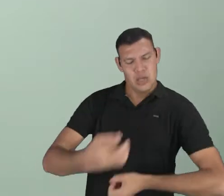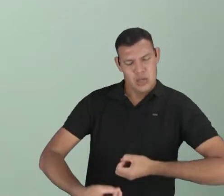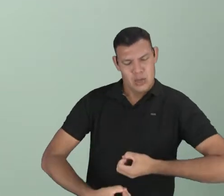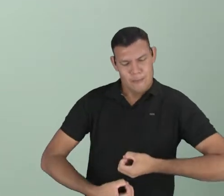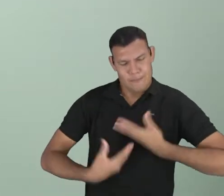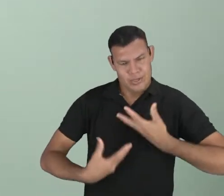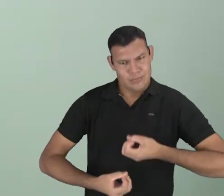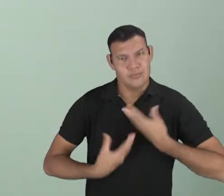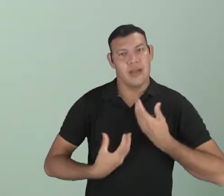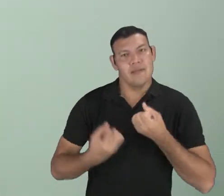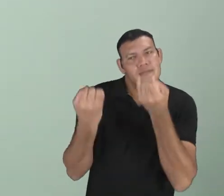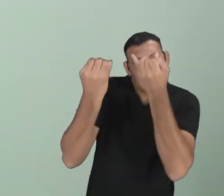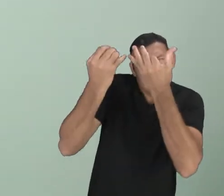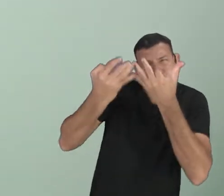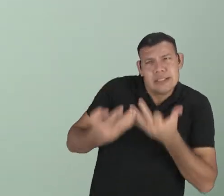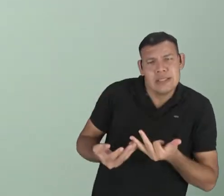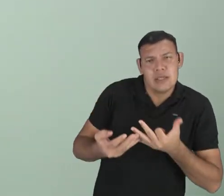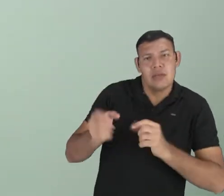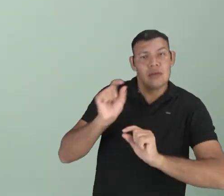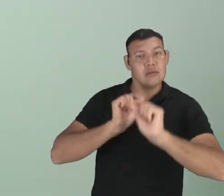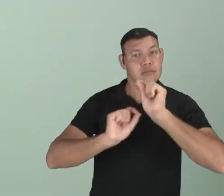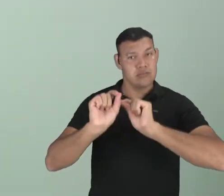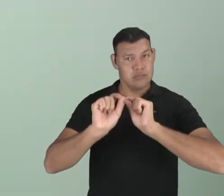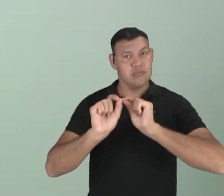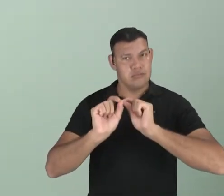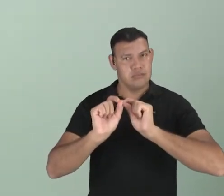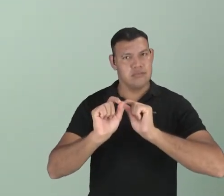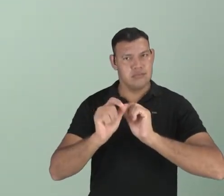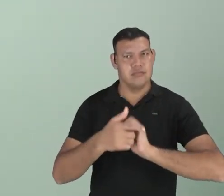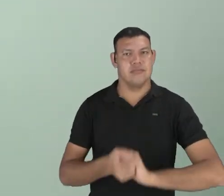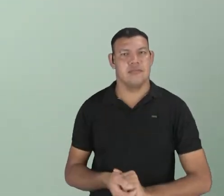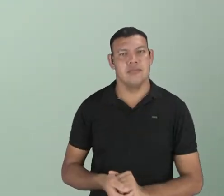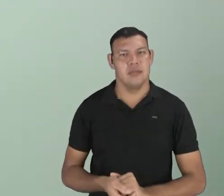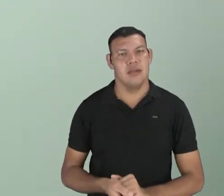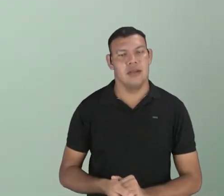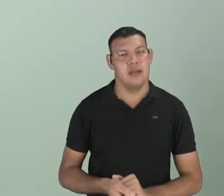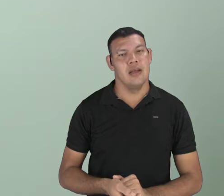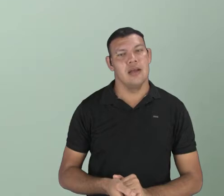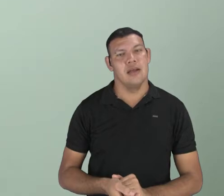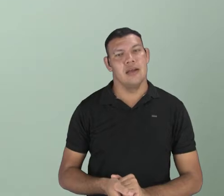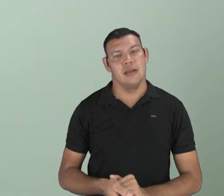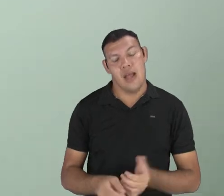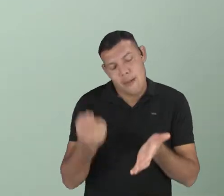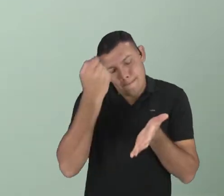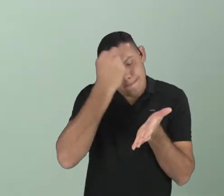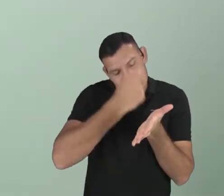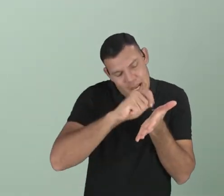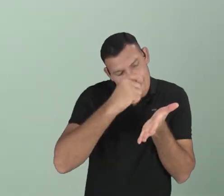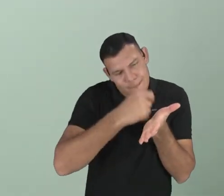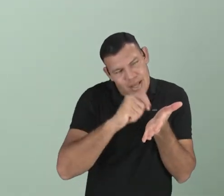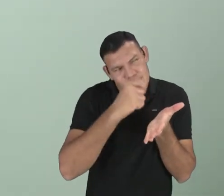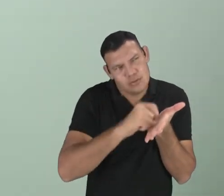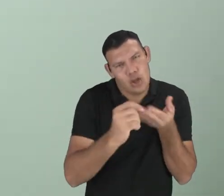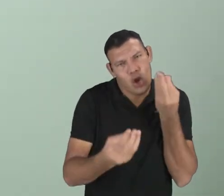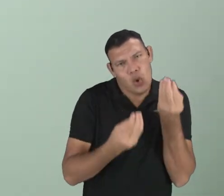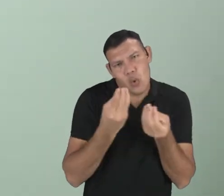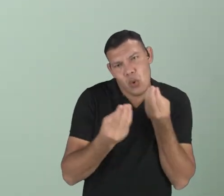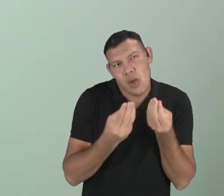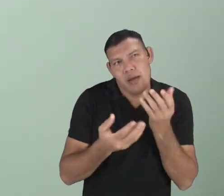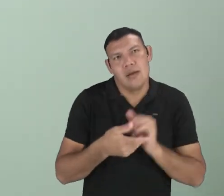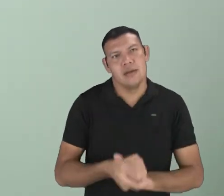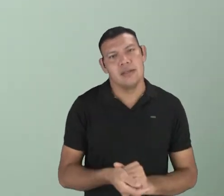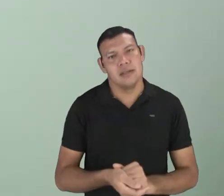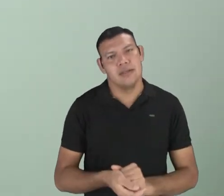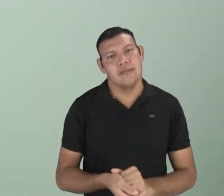um poema lá, mas ele está falando, o poema está falando sobre o ato de escrever poema, ou